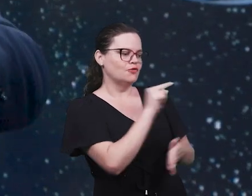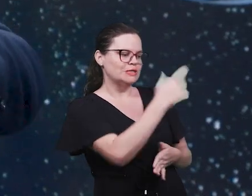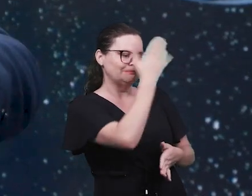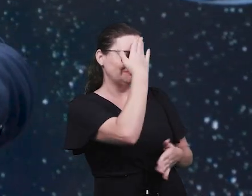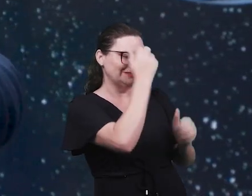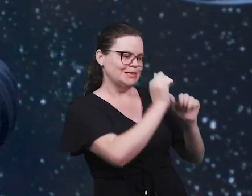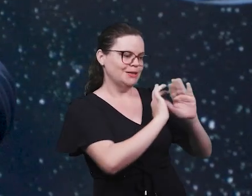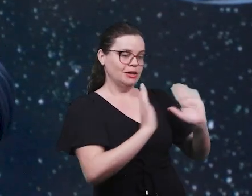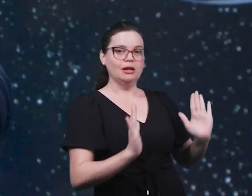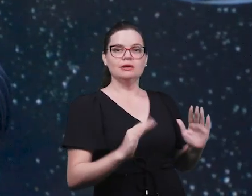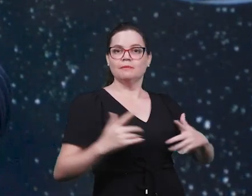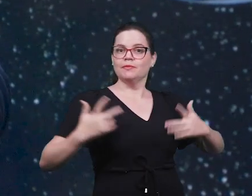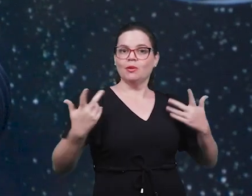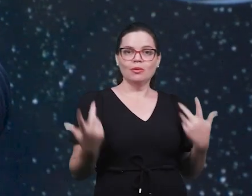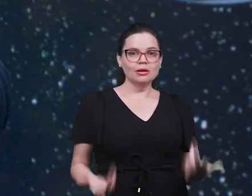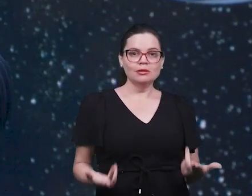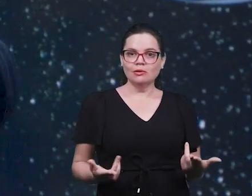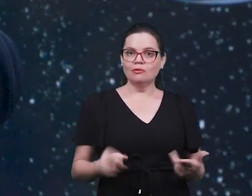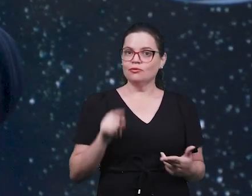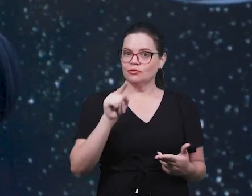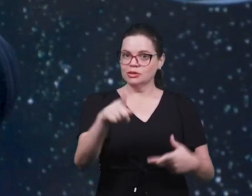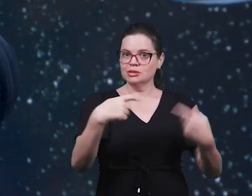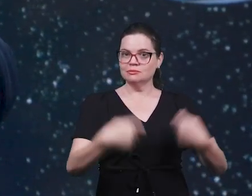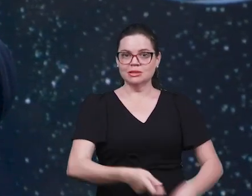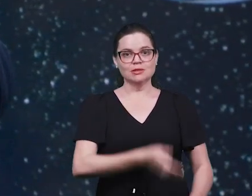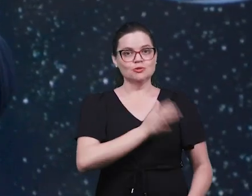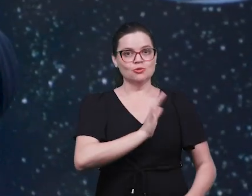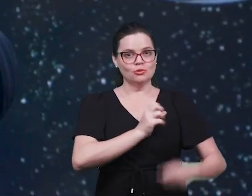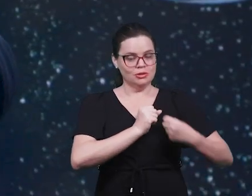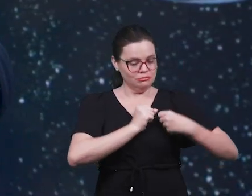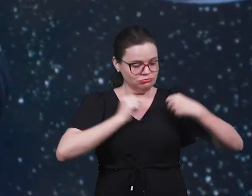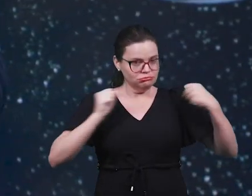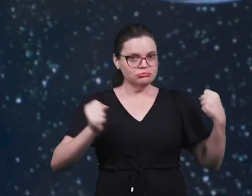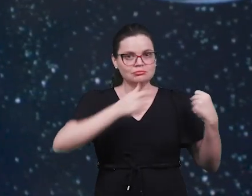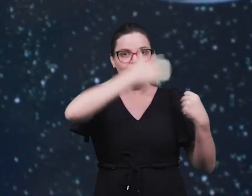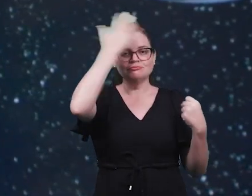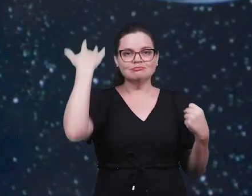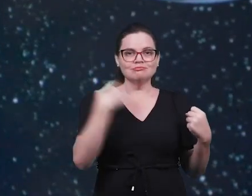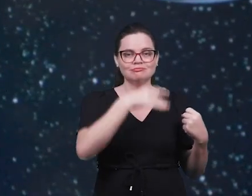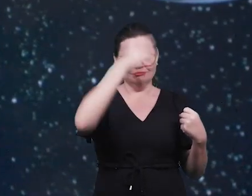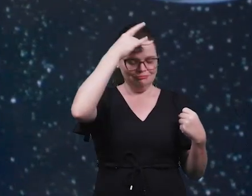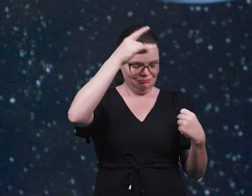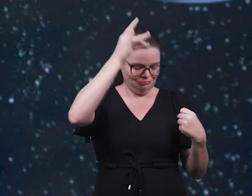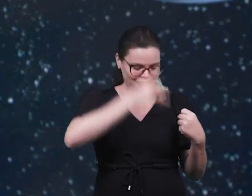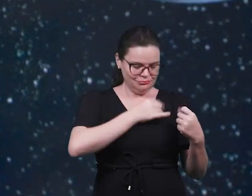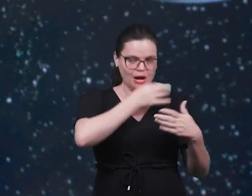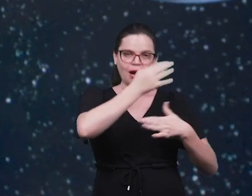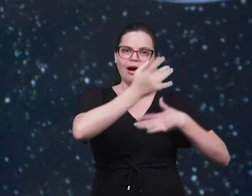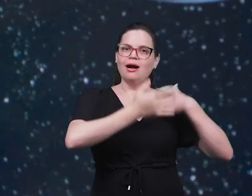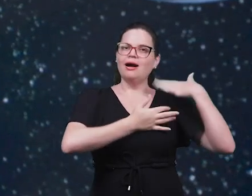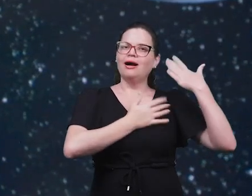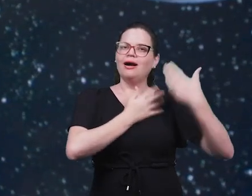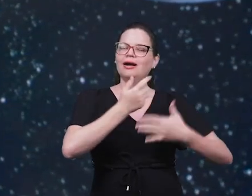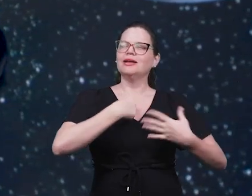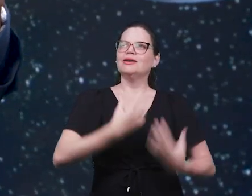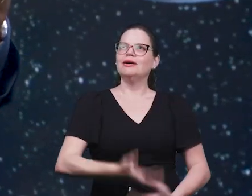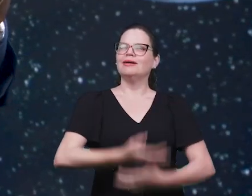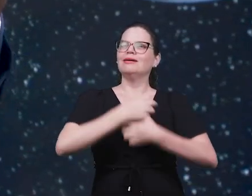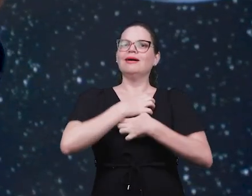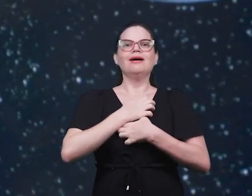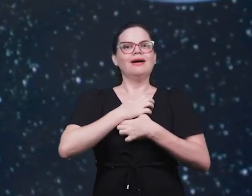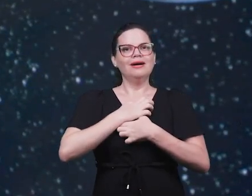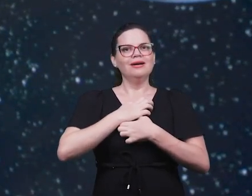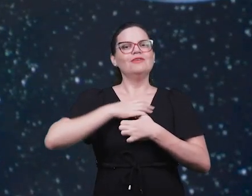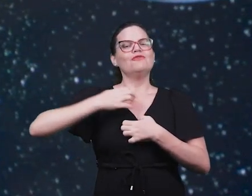precisa abrir o seu coração para que o Espírito Santo possa entrar na sua vida e possa revelar Jesus. É